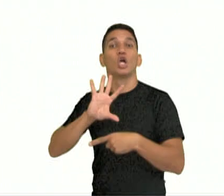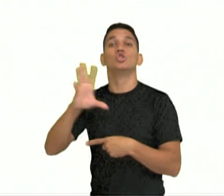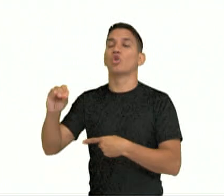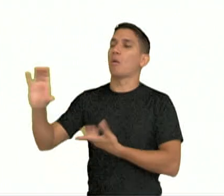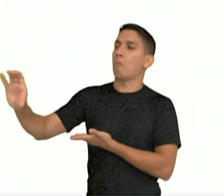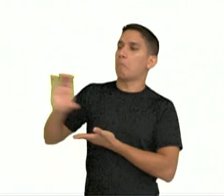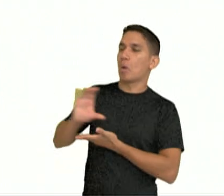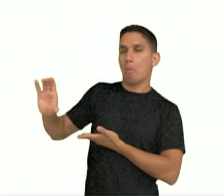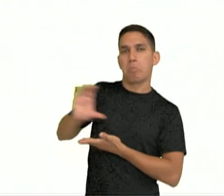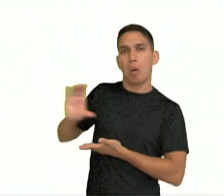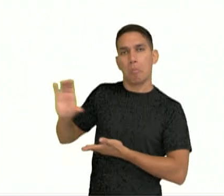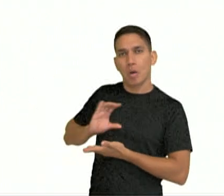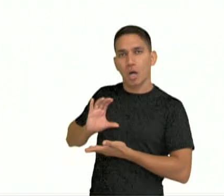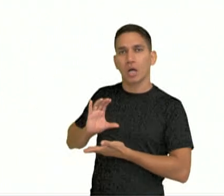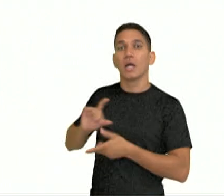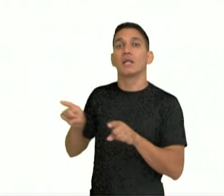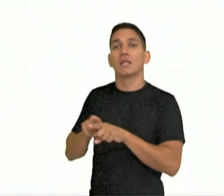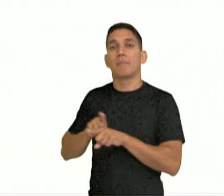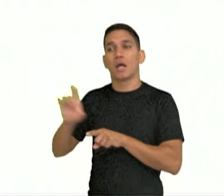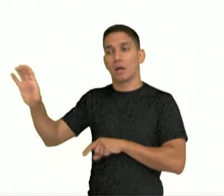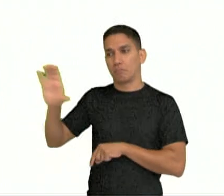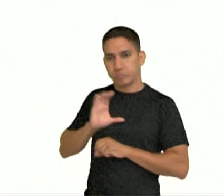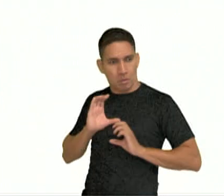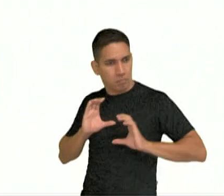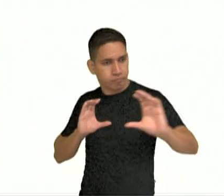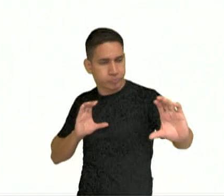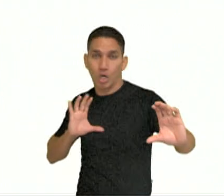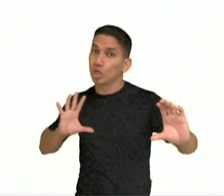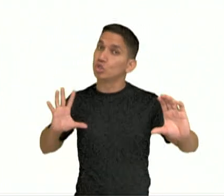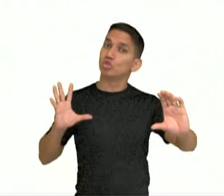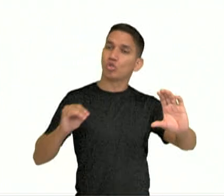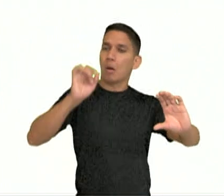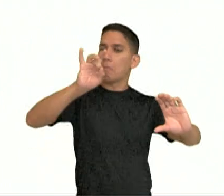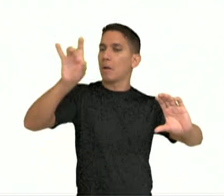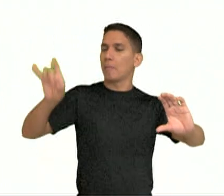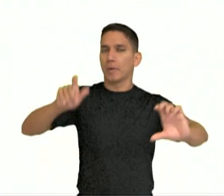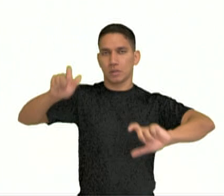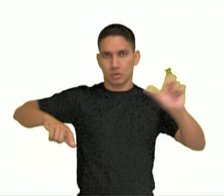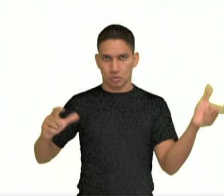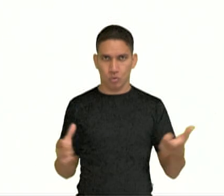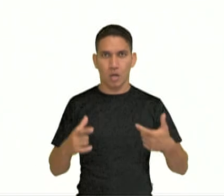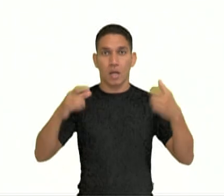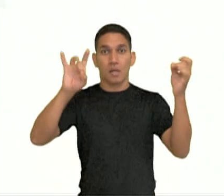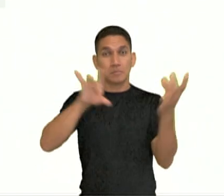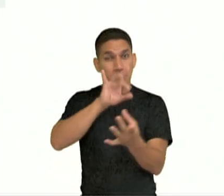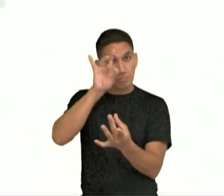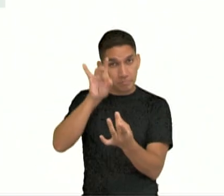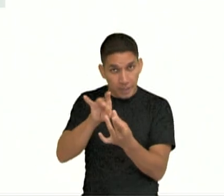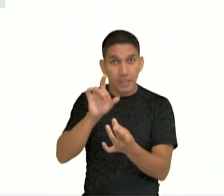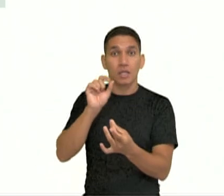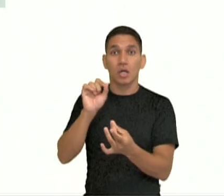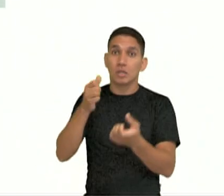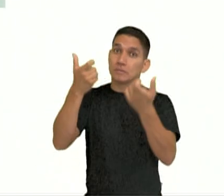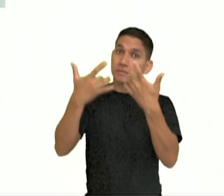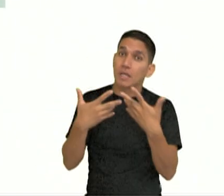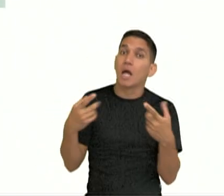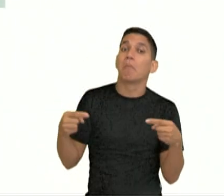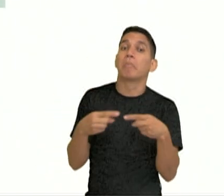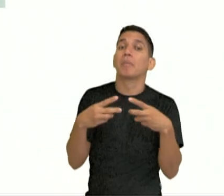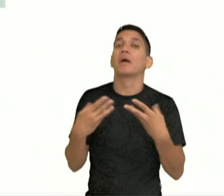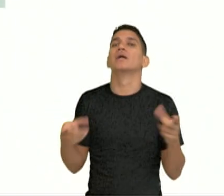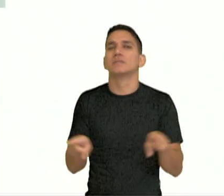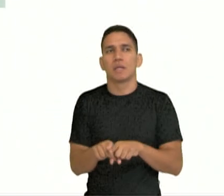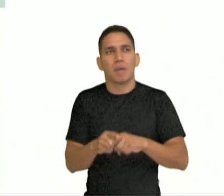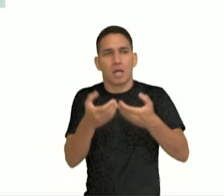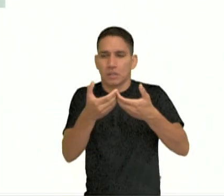todas as despesas familiares. Tranquilo, gente? Então, feito isso, especificar, se puder até mesmo a gente